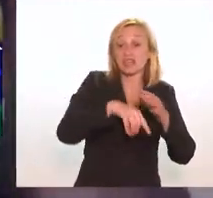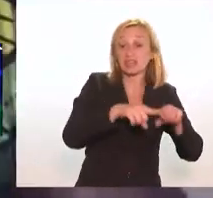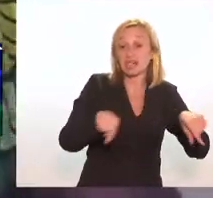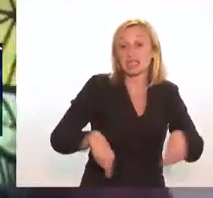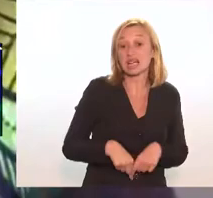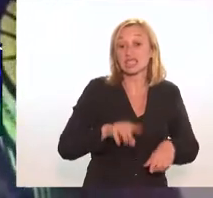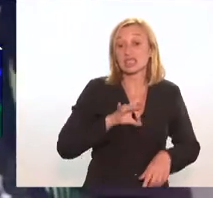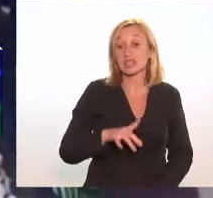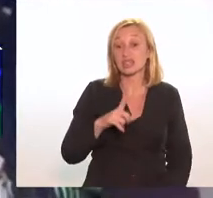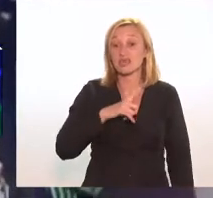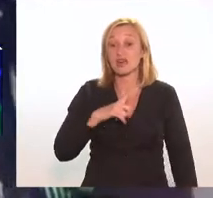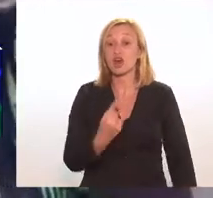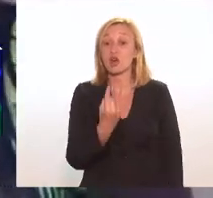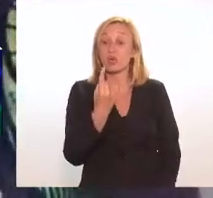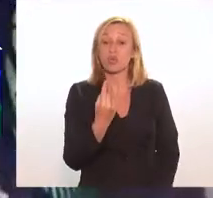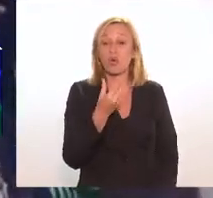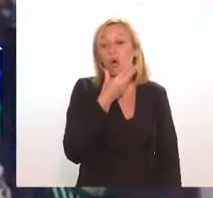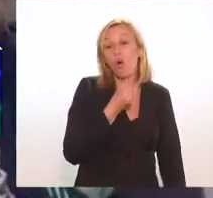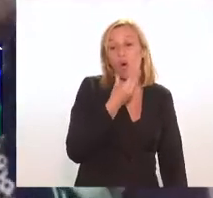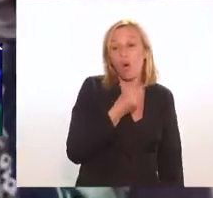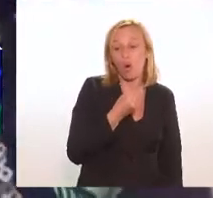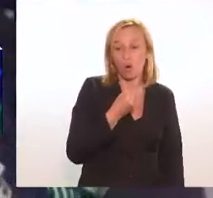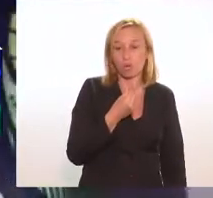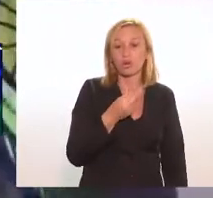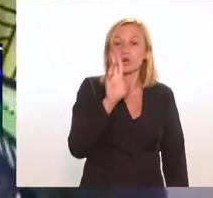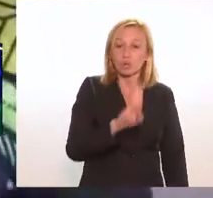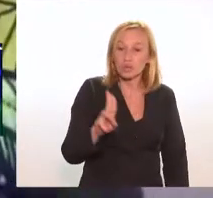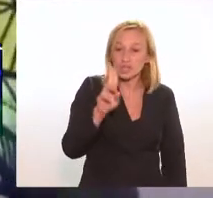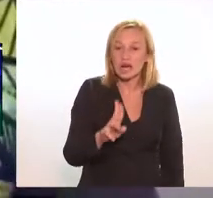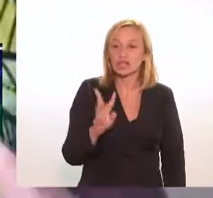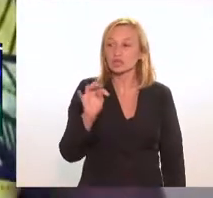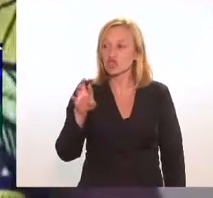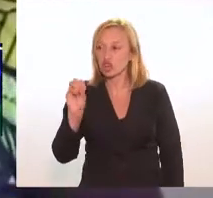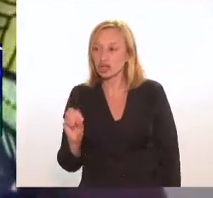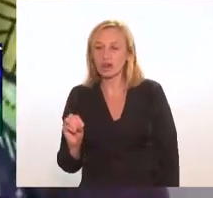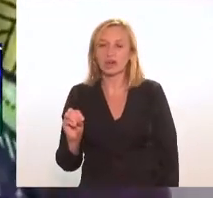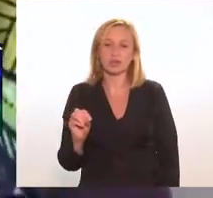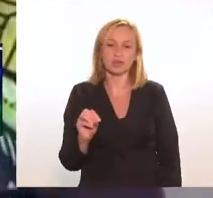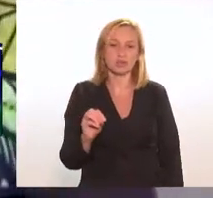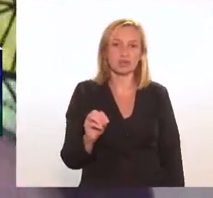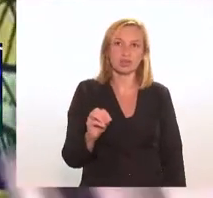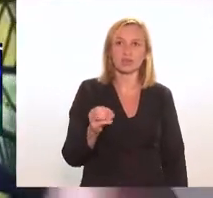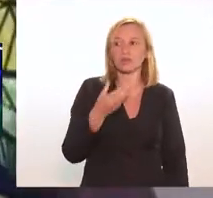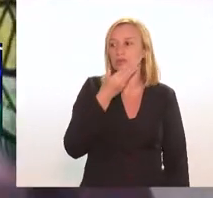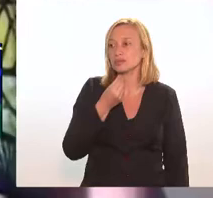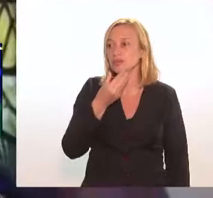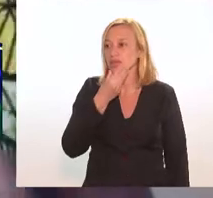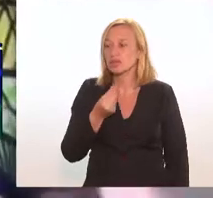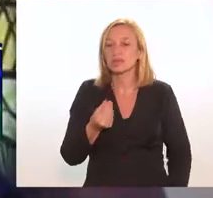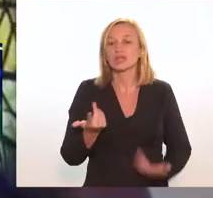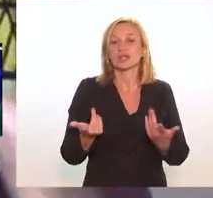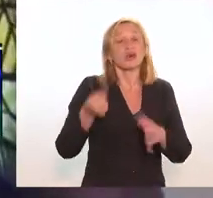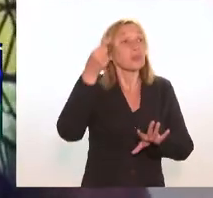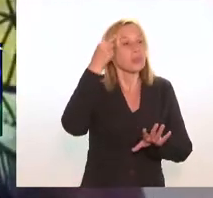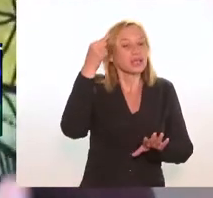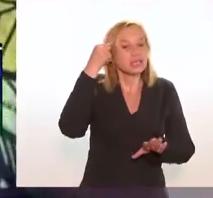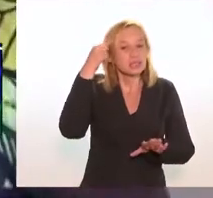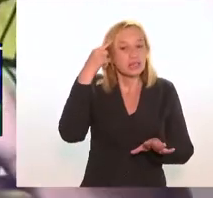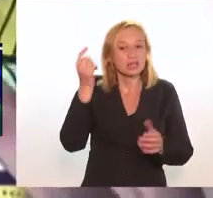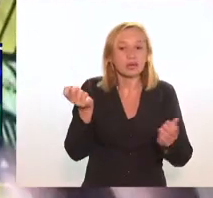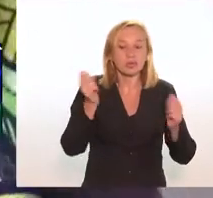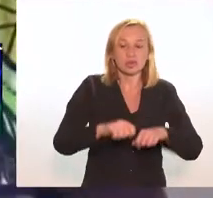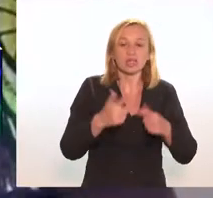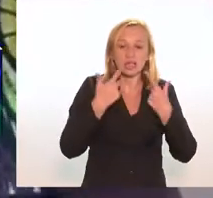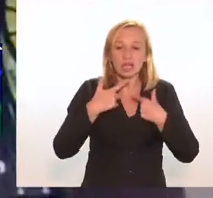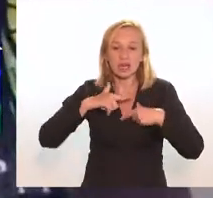homem, o gênero utilizado é o masculino. Então, a ideia de pensar possibilidades de linguagem que